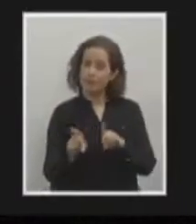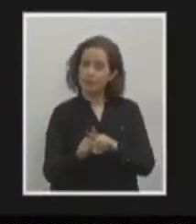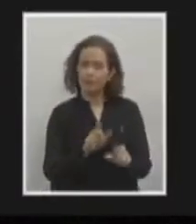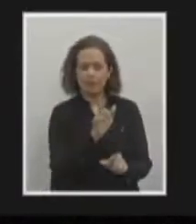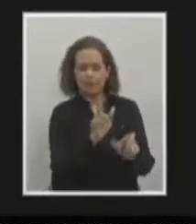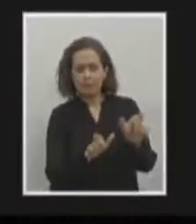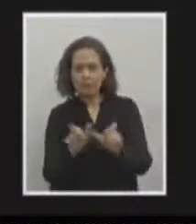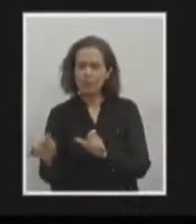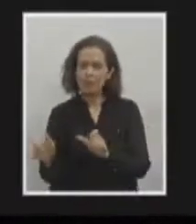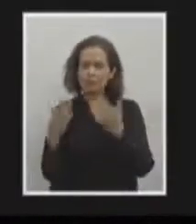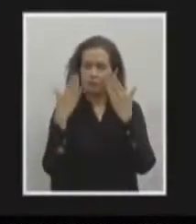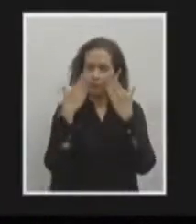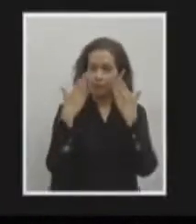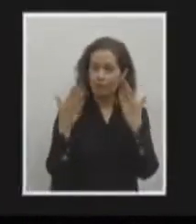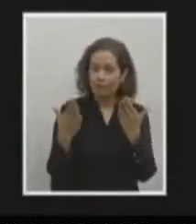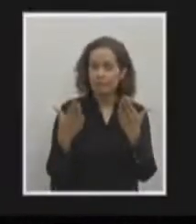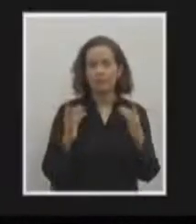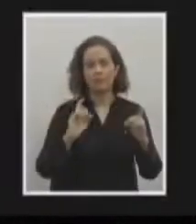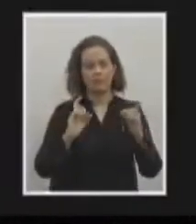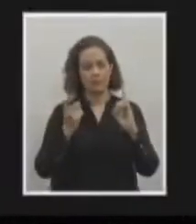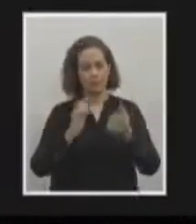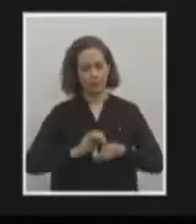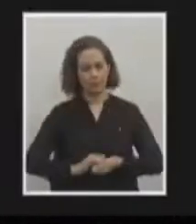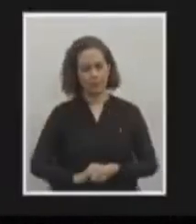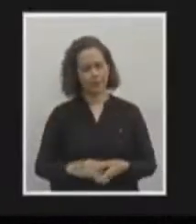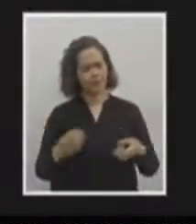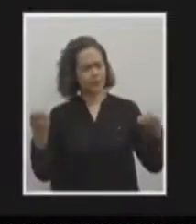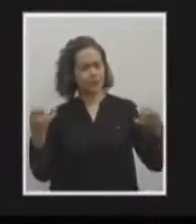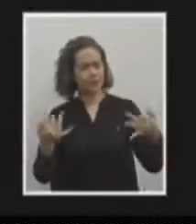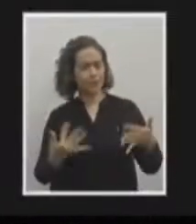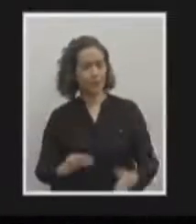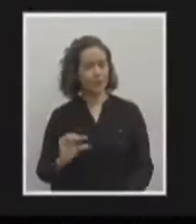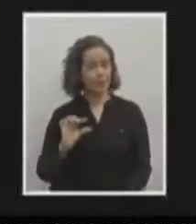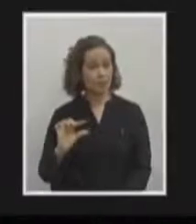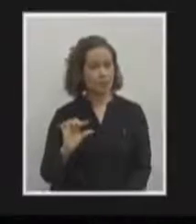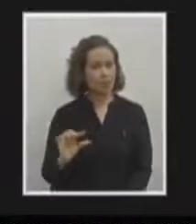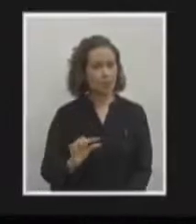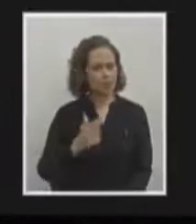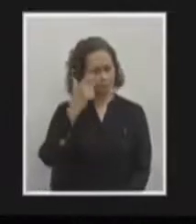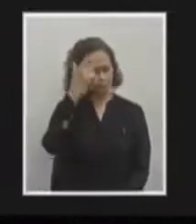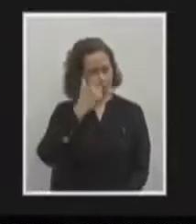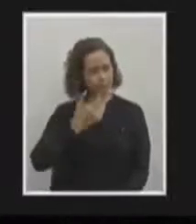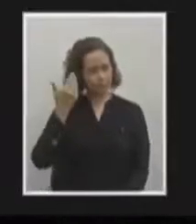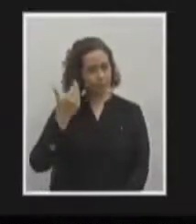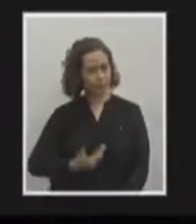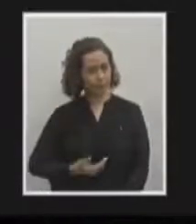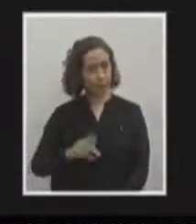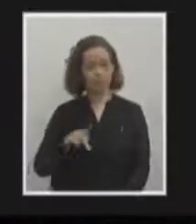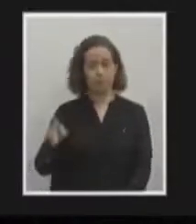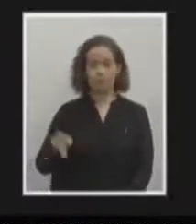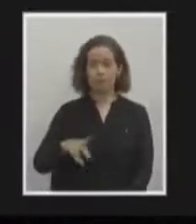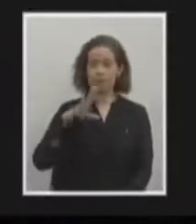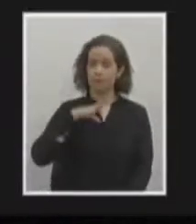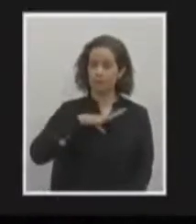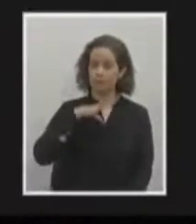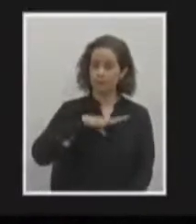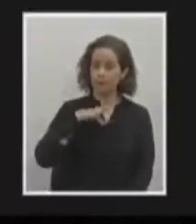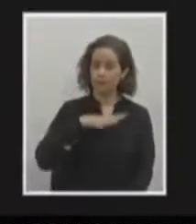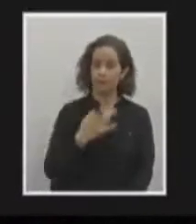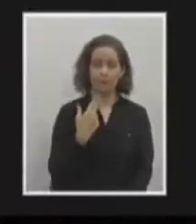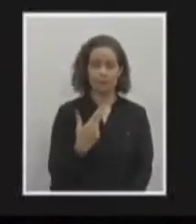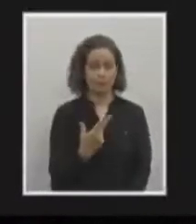audiência. Eu gostaria de falar um pouquinho, né, sobre a minha pessoa. Eu sou professora de português, eu